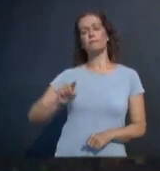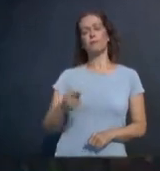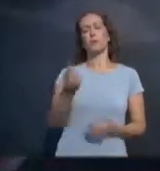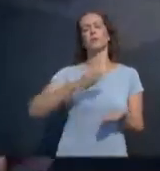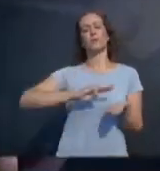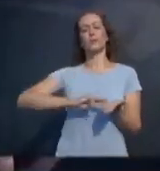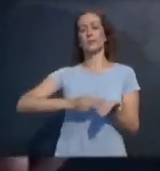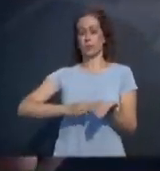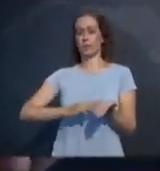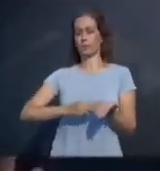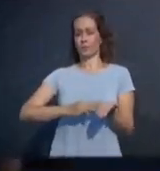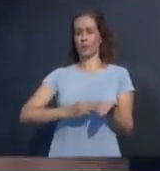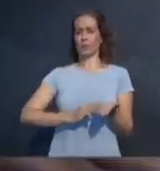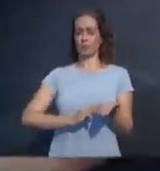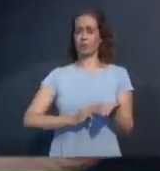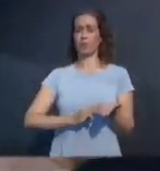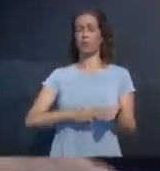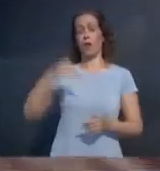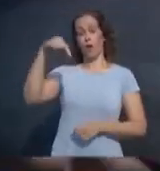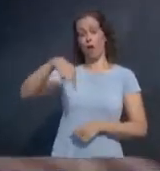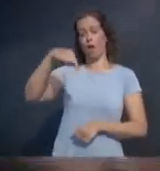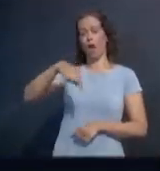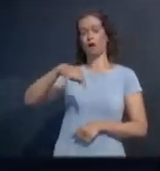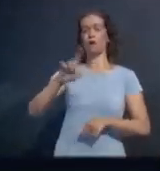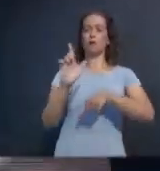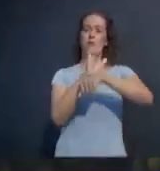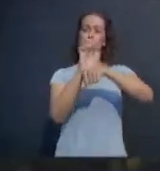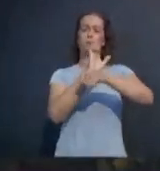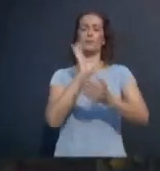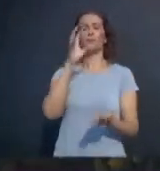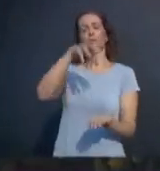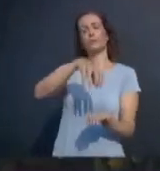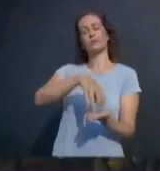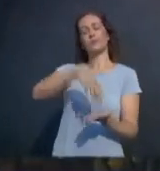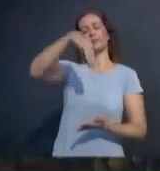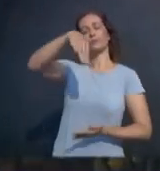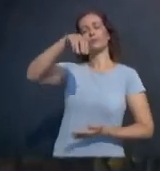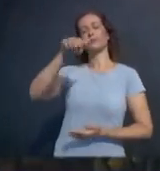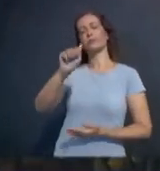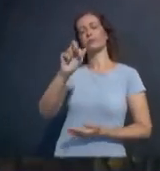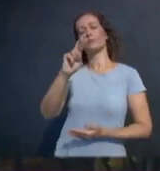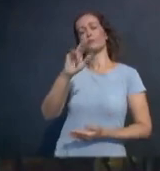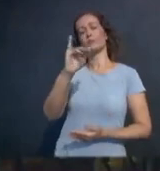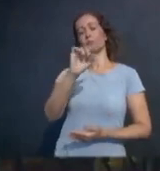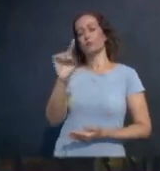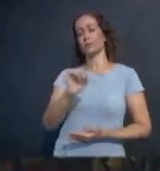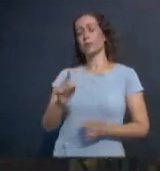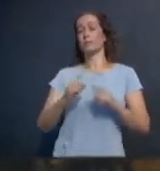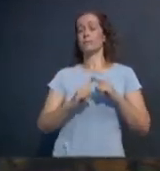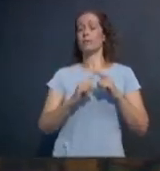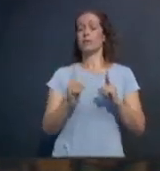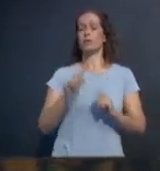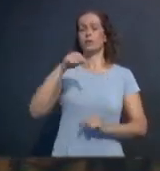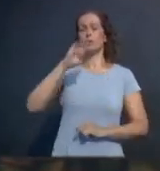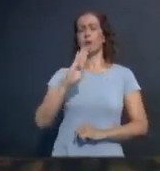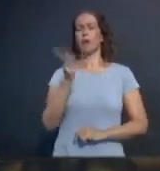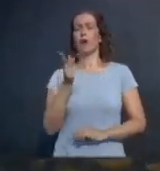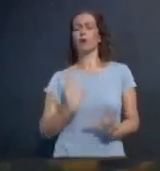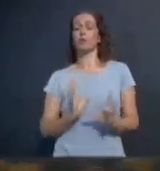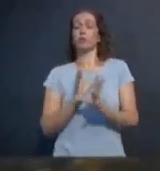membros, não apenas aqui. Essa aqui é a chamada matriz da Igreja da Lagoinha. Só em Belo Horizonte já